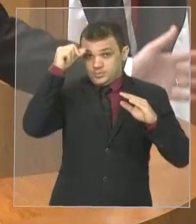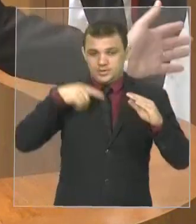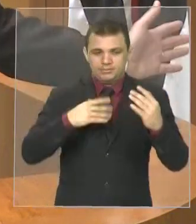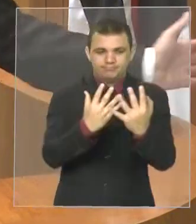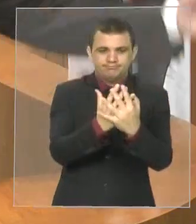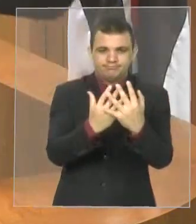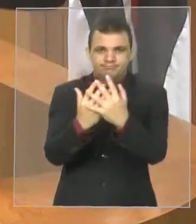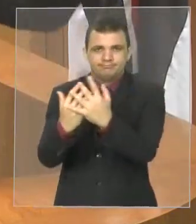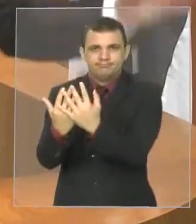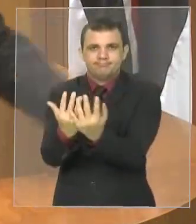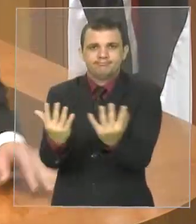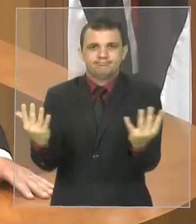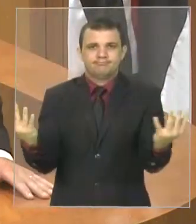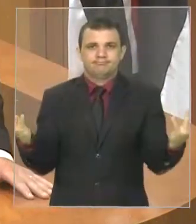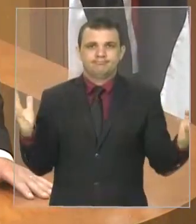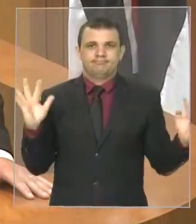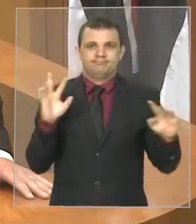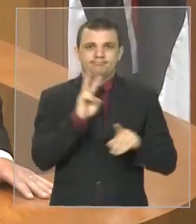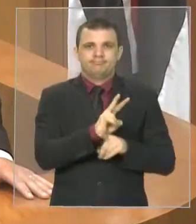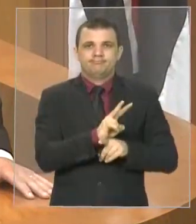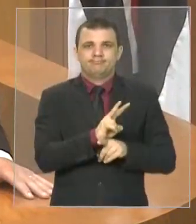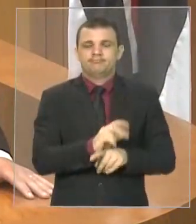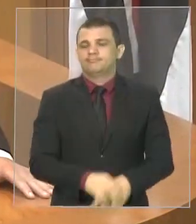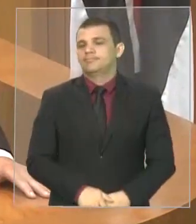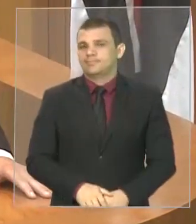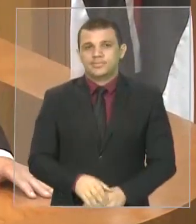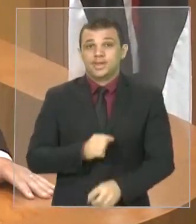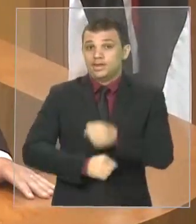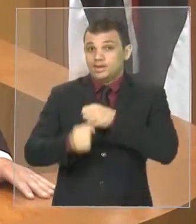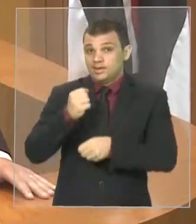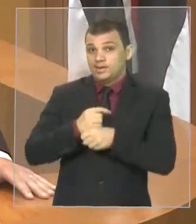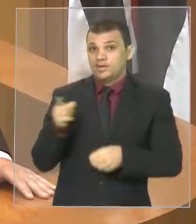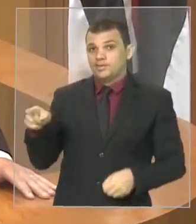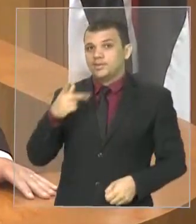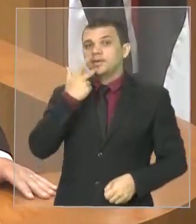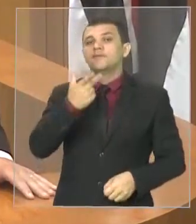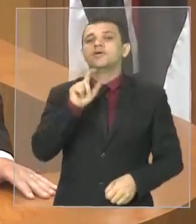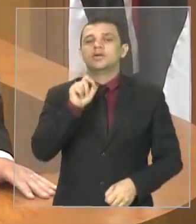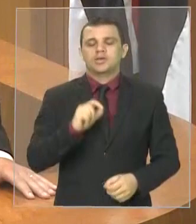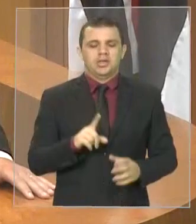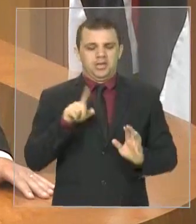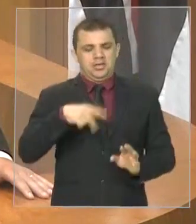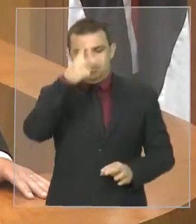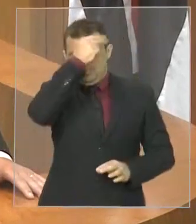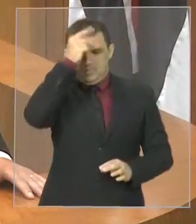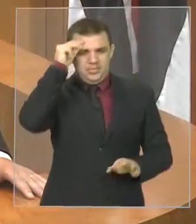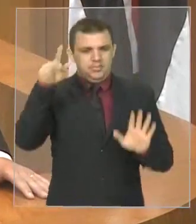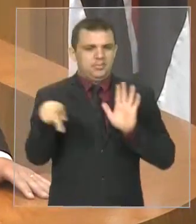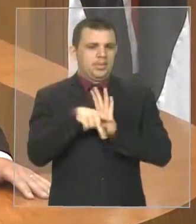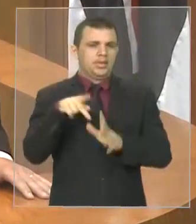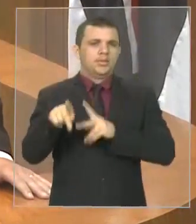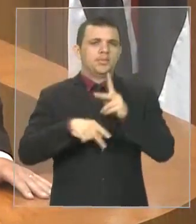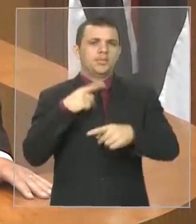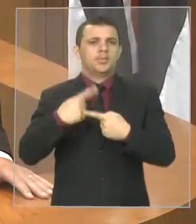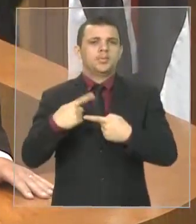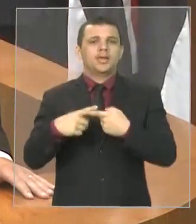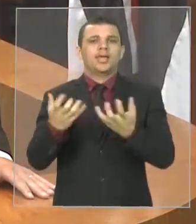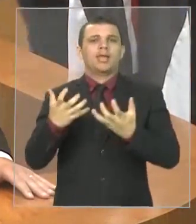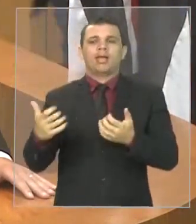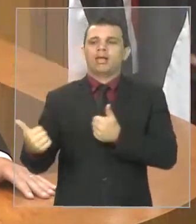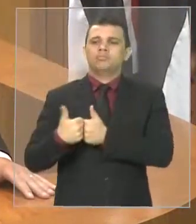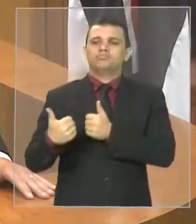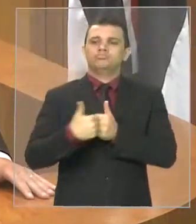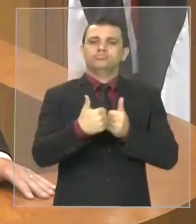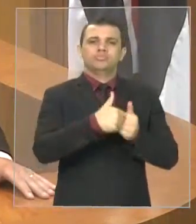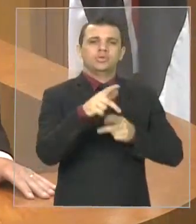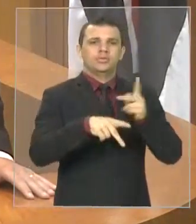de quem queria que todo mundo estivesse ao lado dele. Este ano, passou as eleições e a realidade é a grade que cerca a prefeitura para